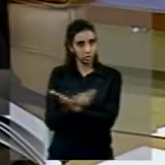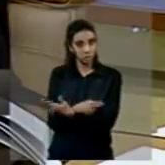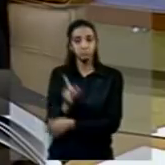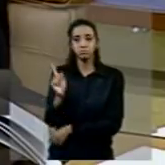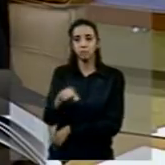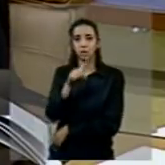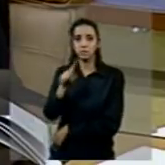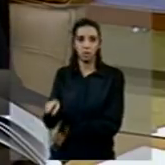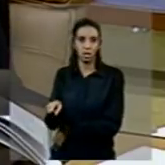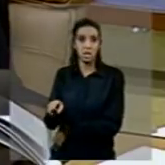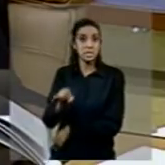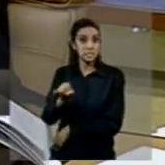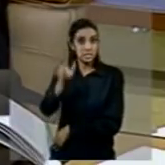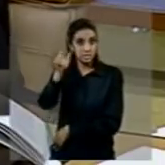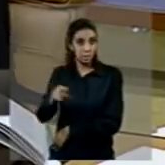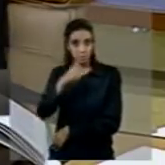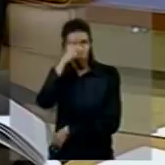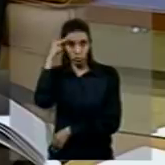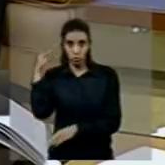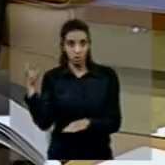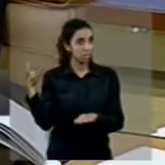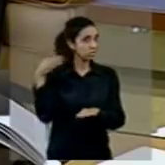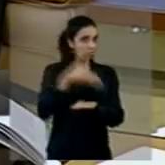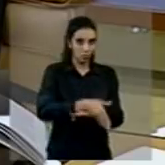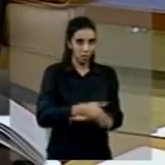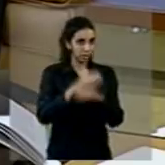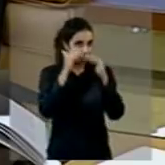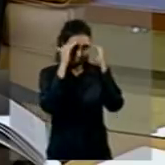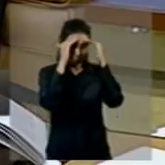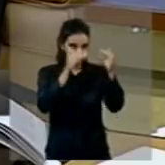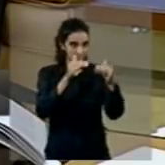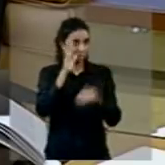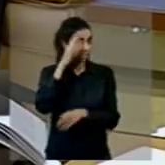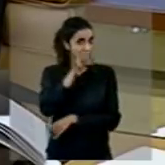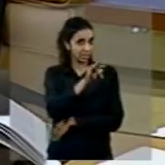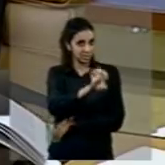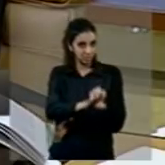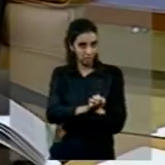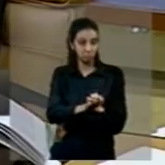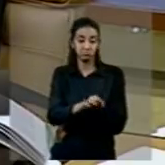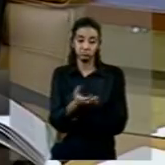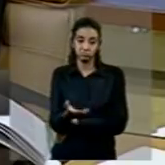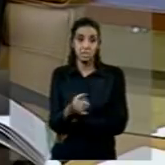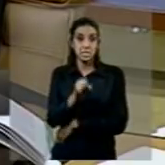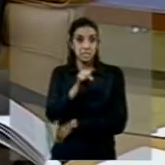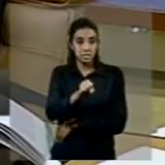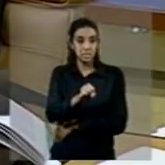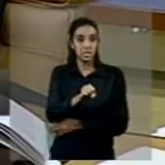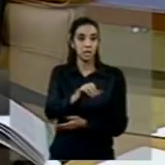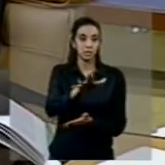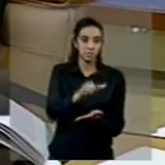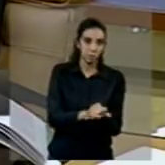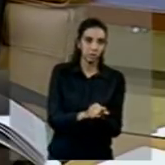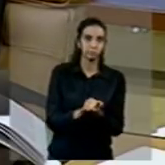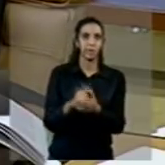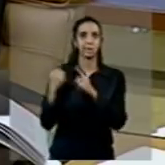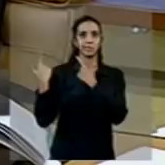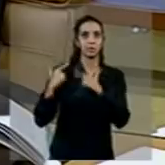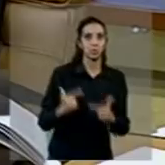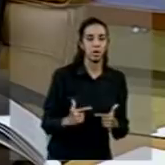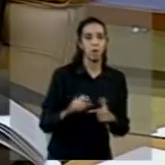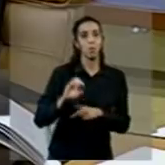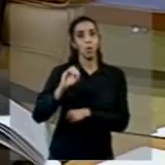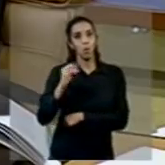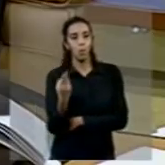eleitor que não atende ao chamamento para o recadastramento. Se esse recadastramento é feito da forma tradicional ou